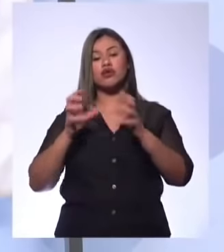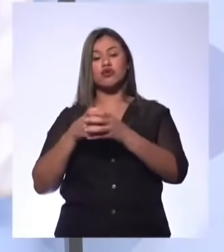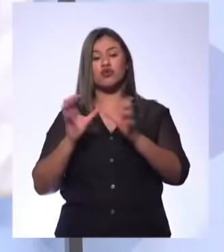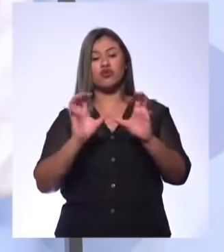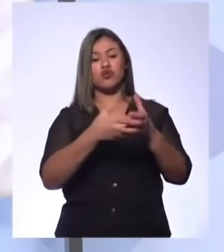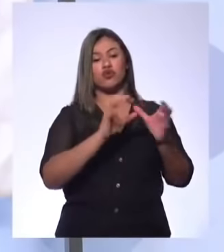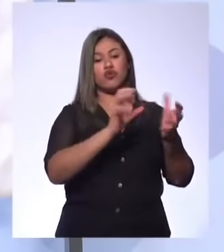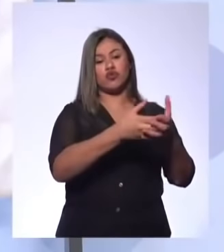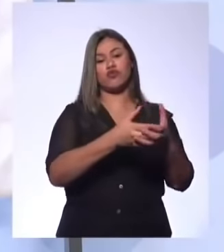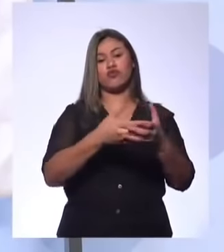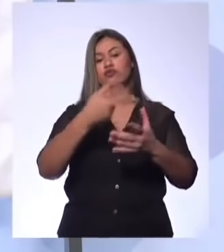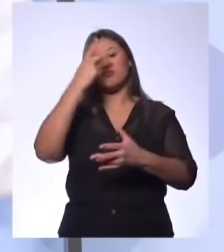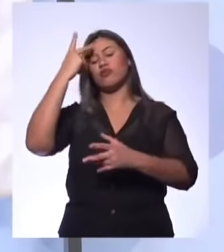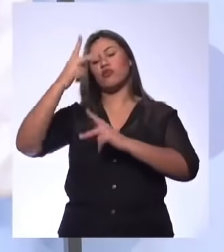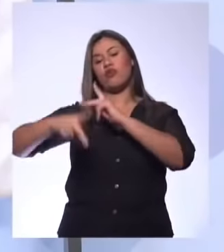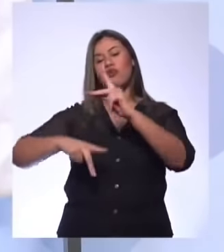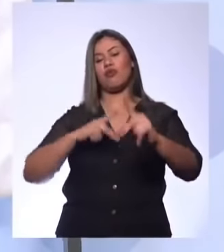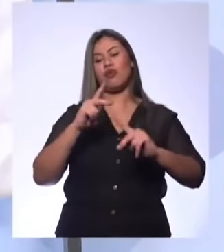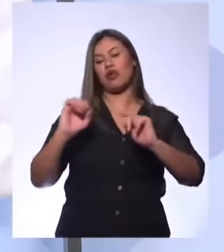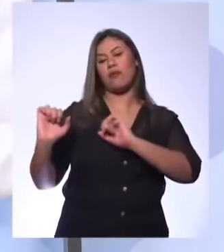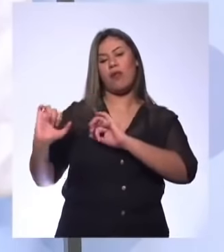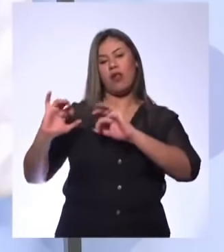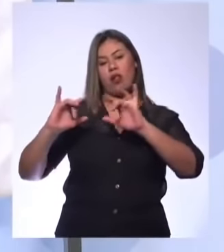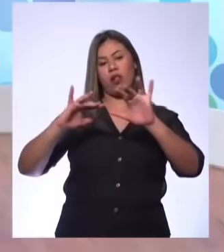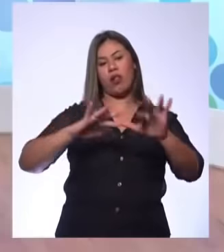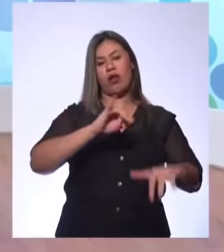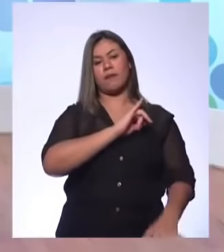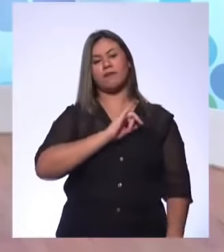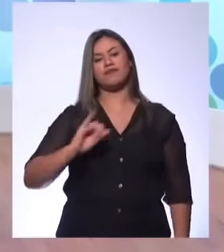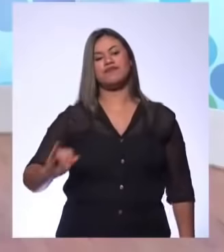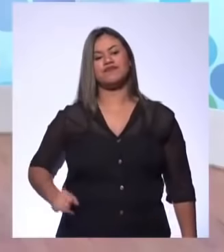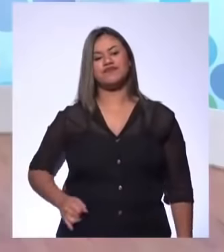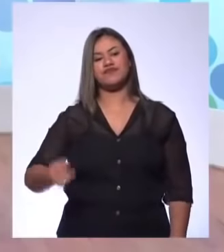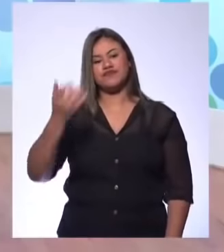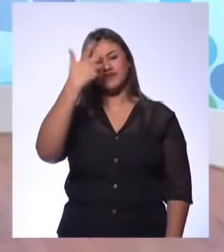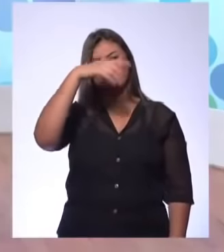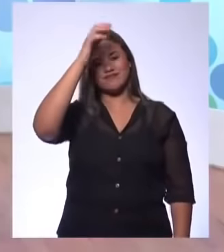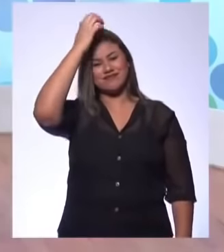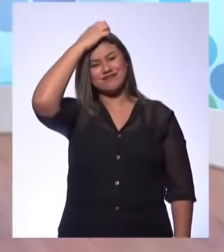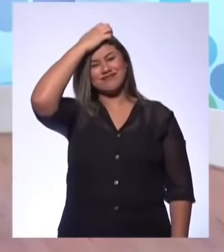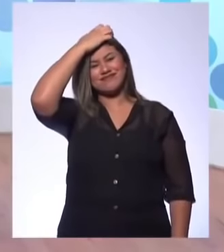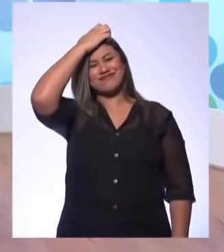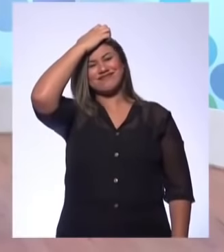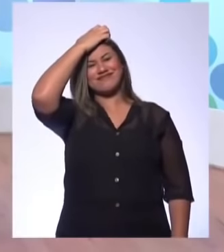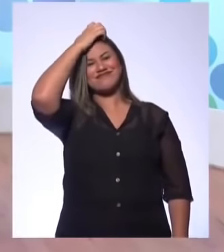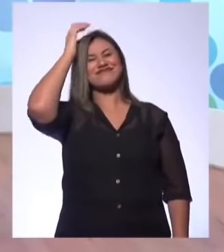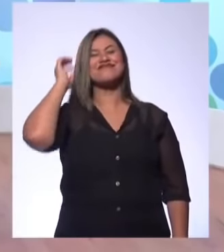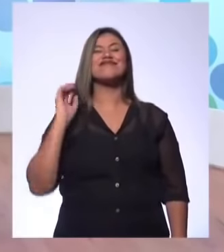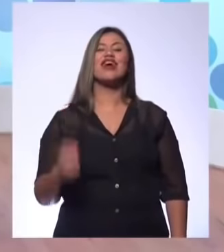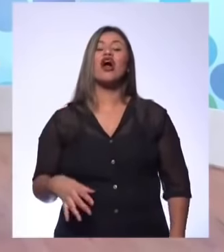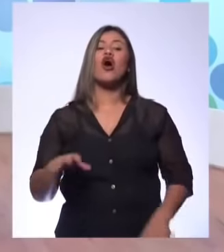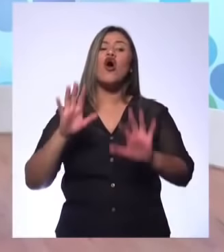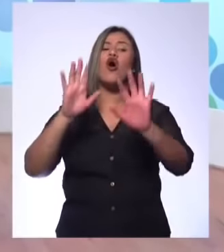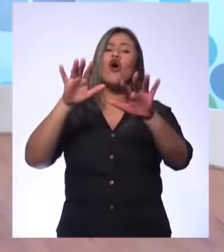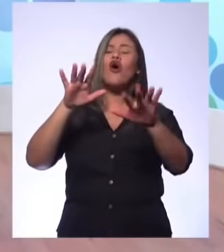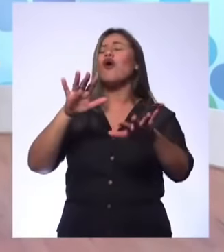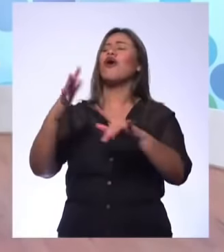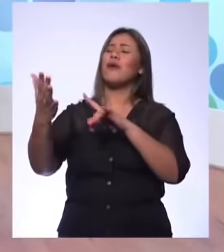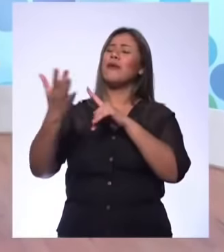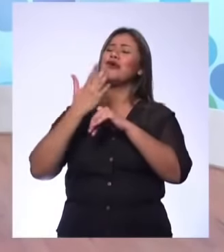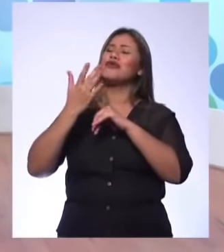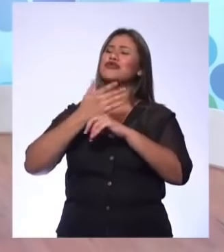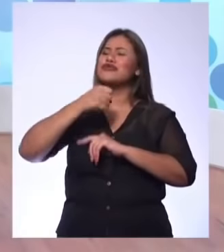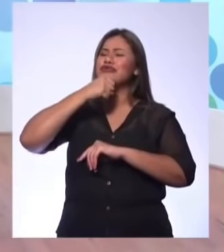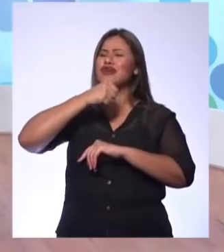também adentraram o Império Romano, está bem? Prof, ajuda o velhinho. O Thor é aquele personagem